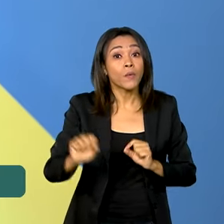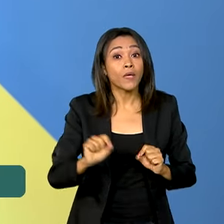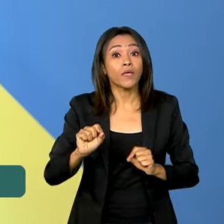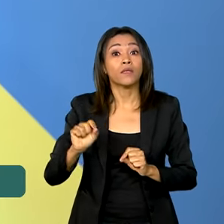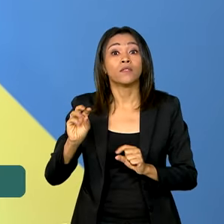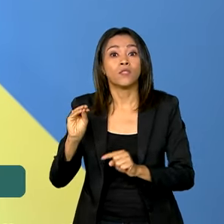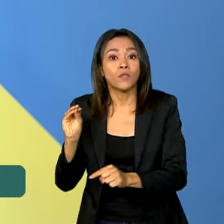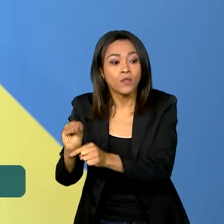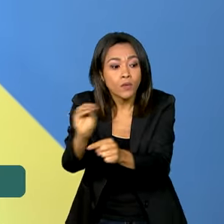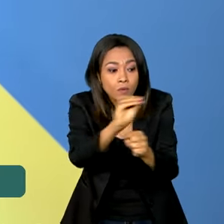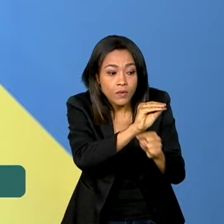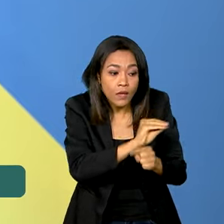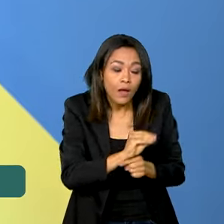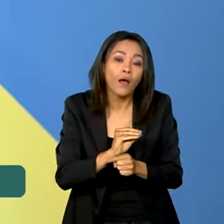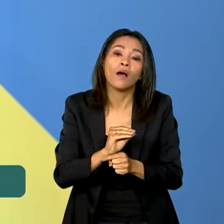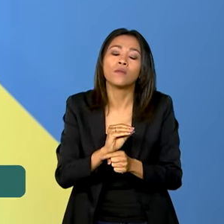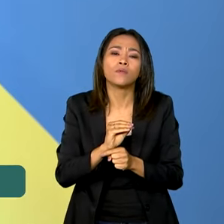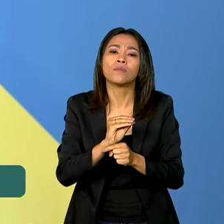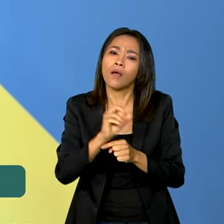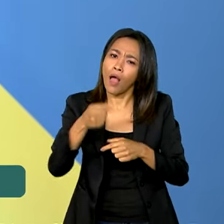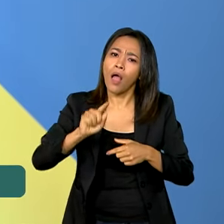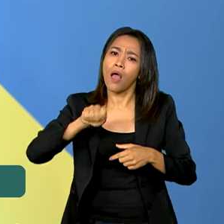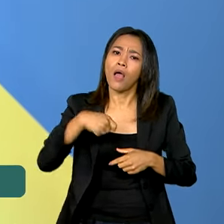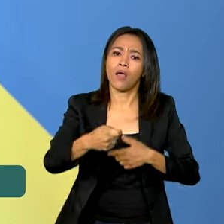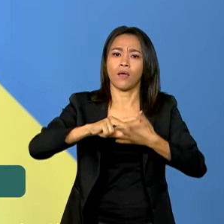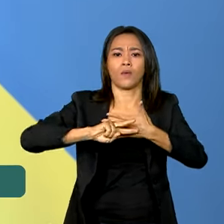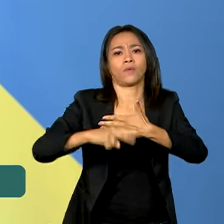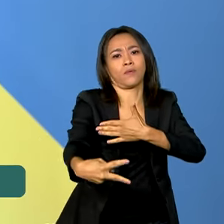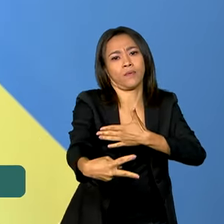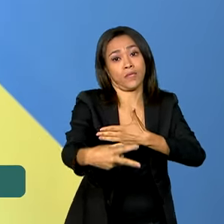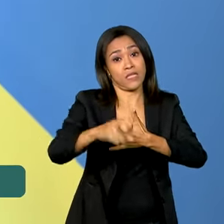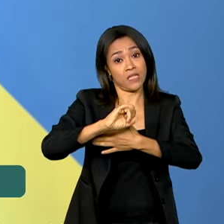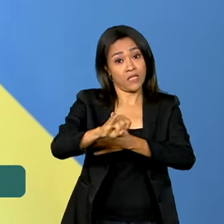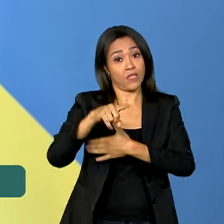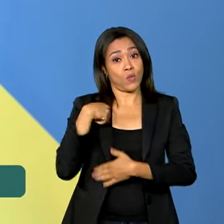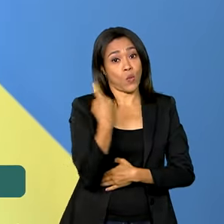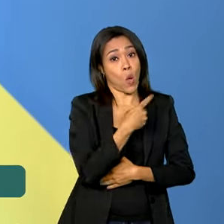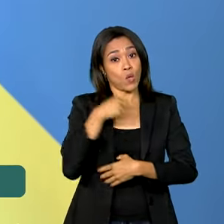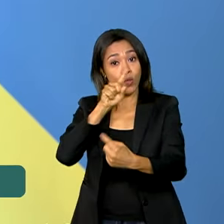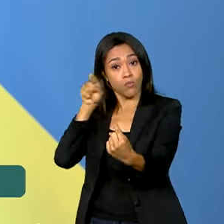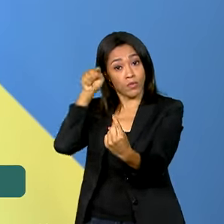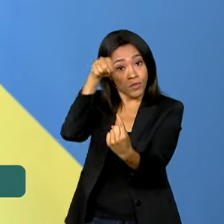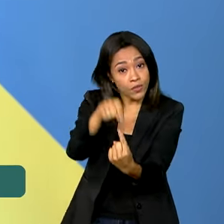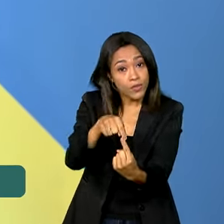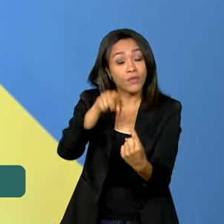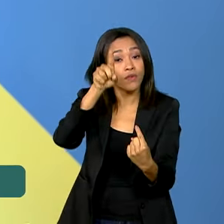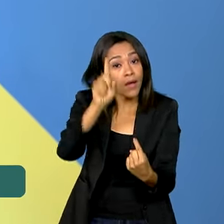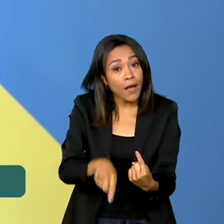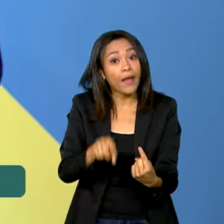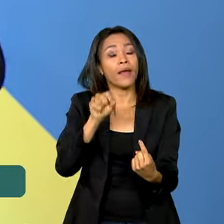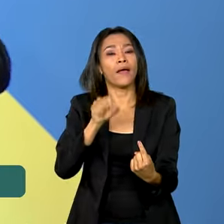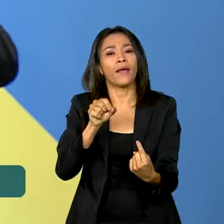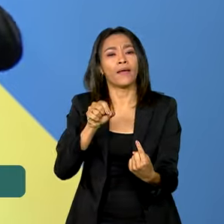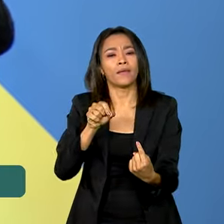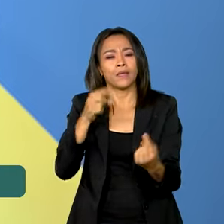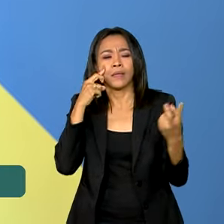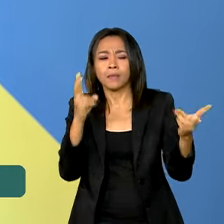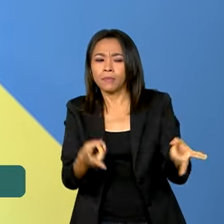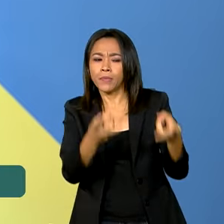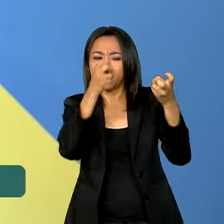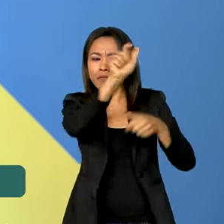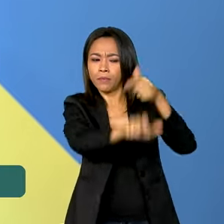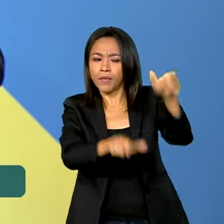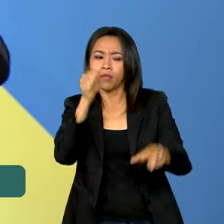equidade. Tudo como consequência. Se o nosso objetivo for identificar nas mulheres brasileiras,